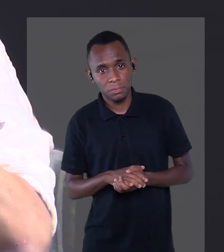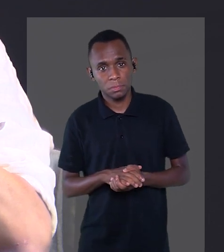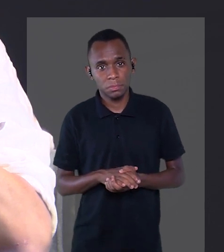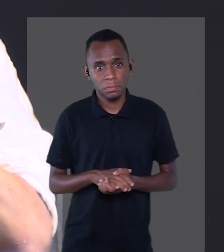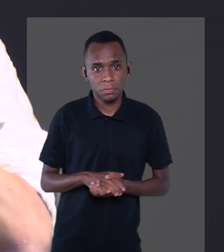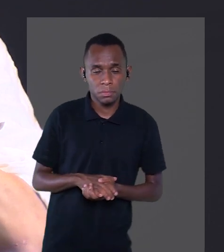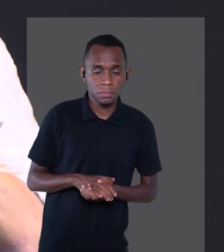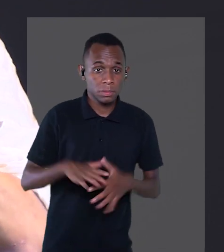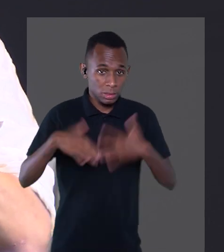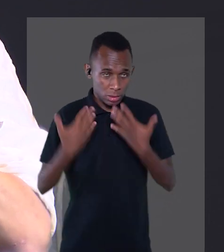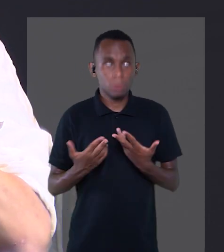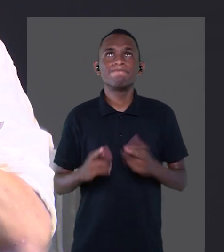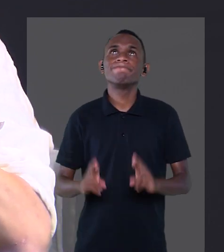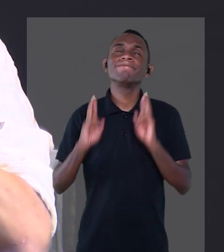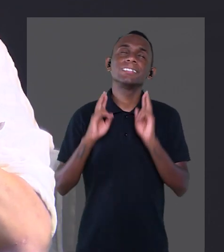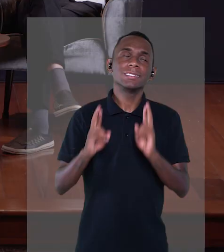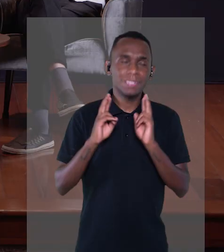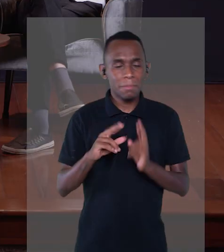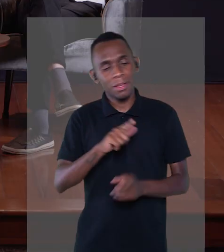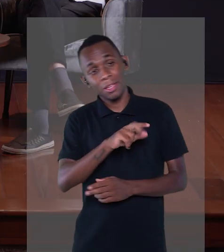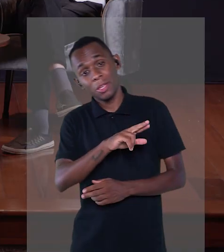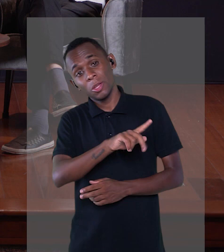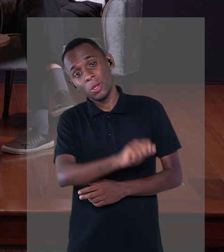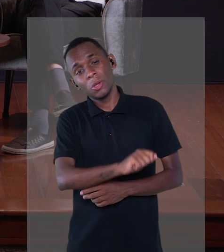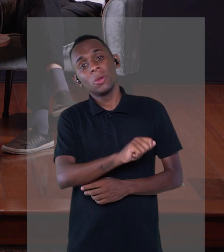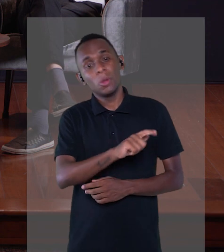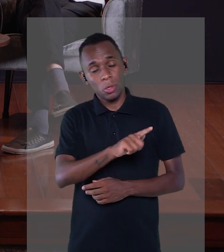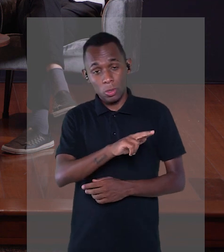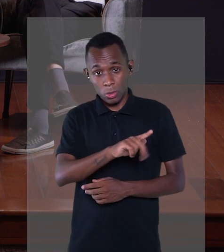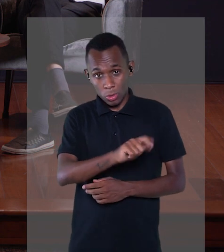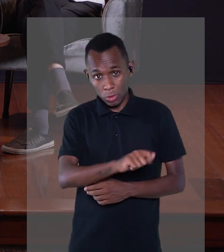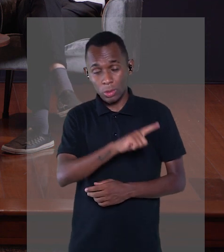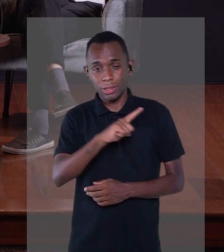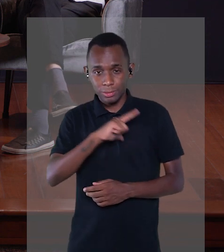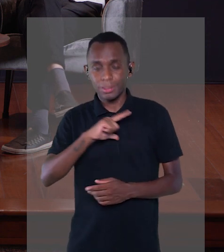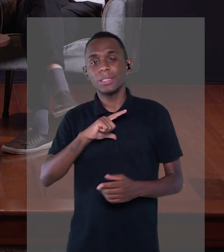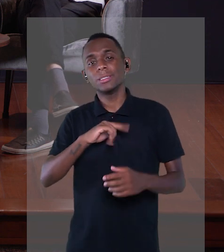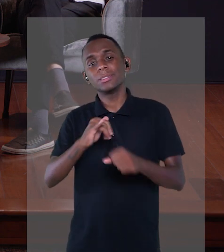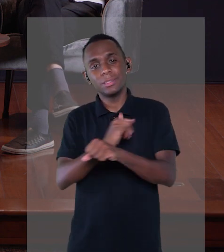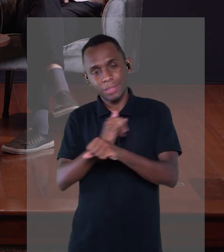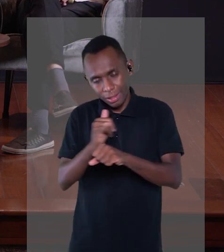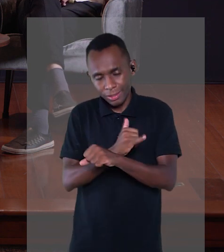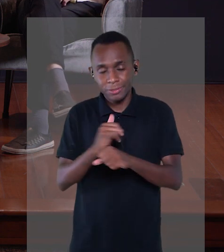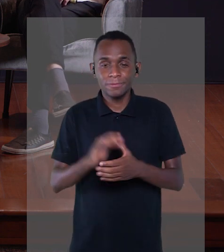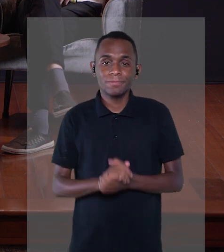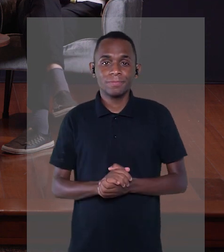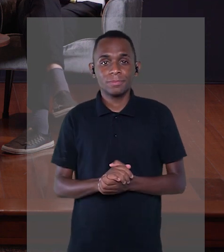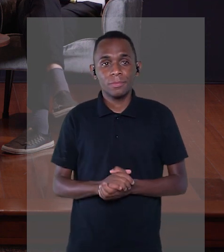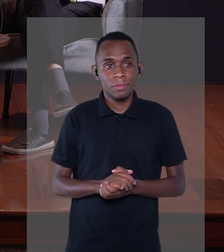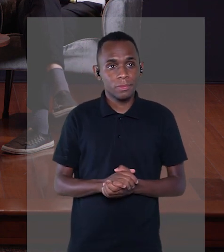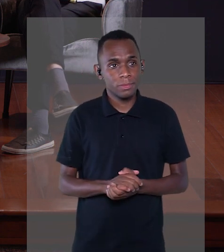Então, assim, ainda bem que que o Lula tem esse espírito mais solar do que eu. Mas é isso,